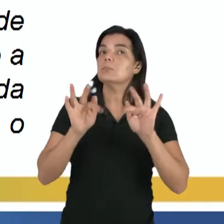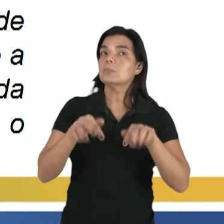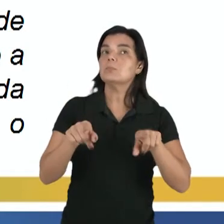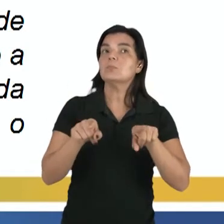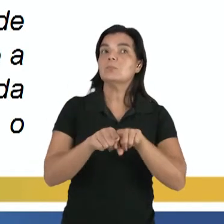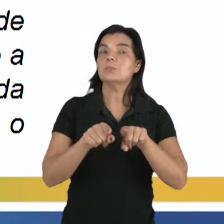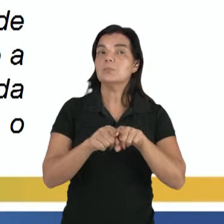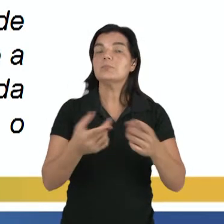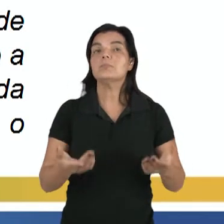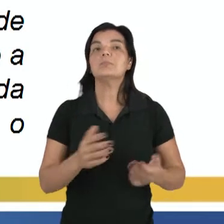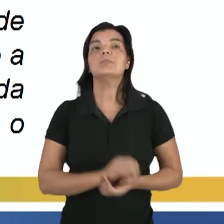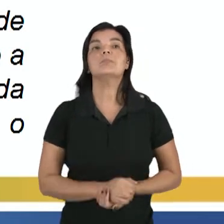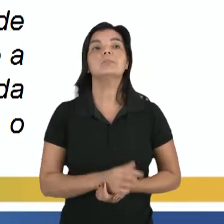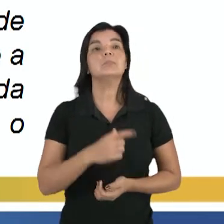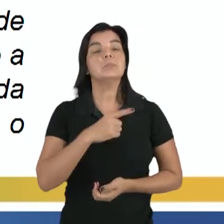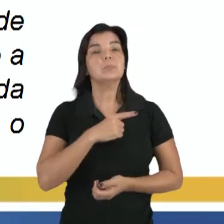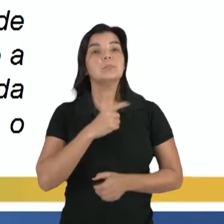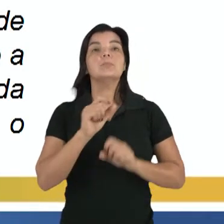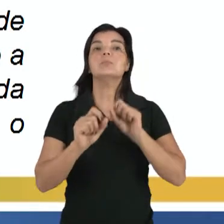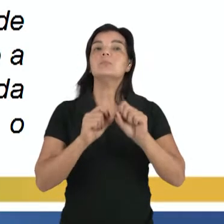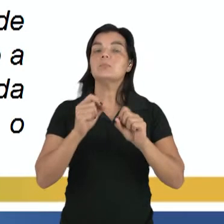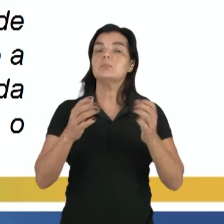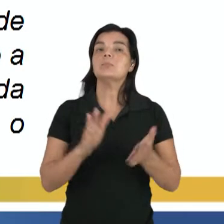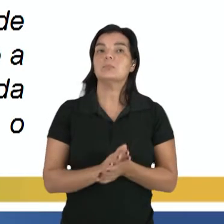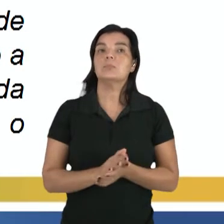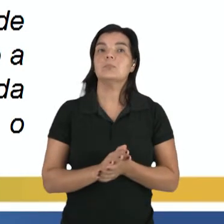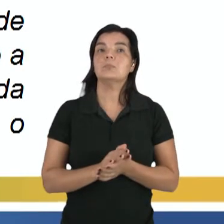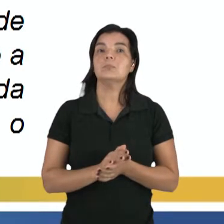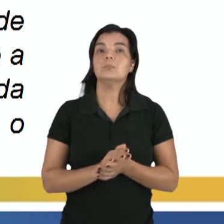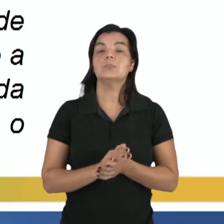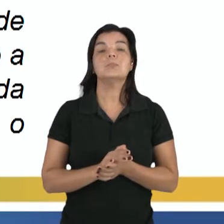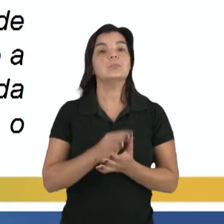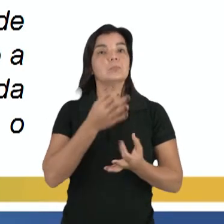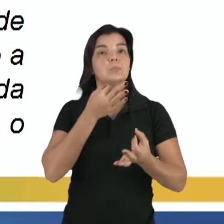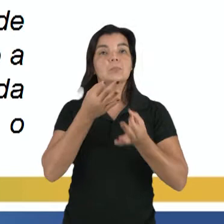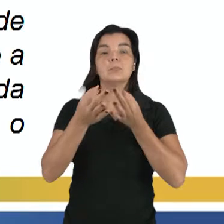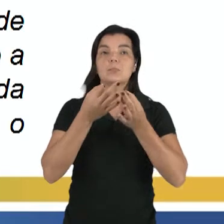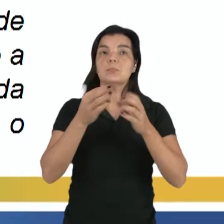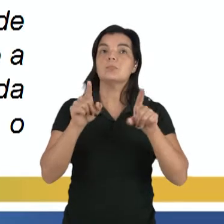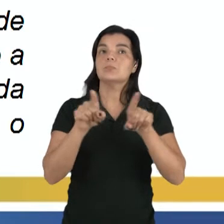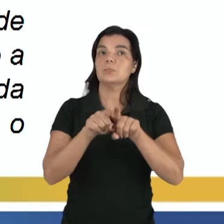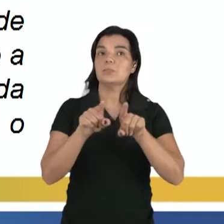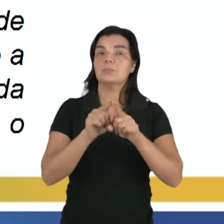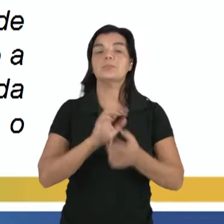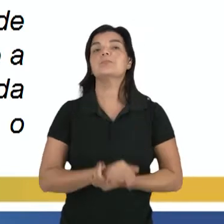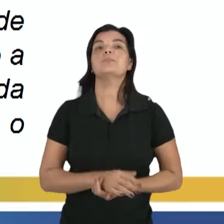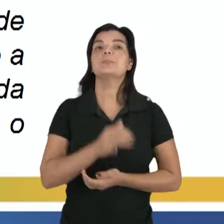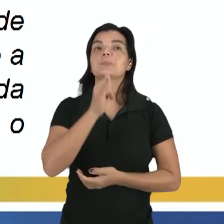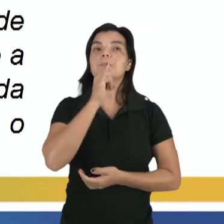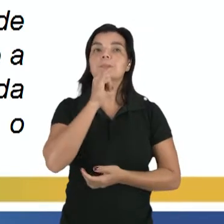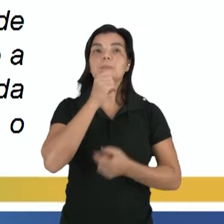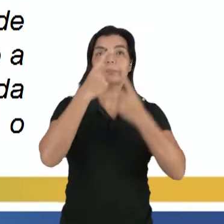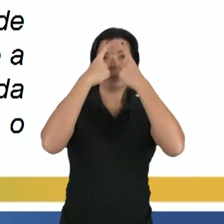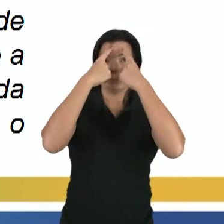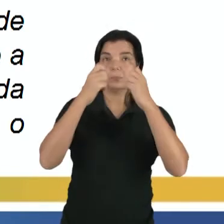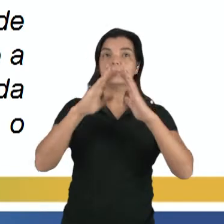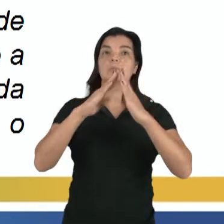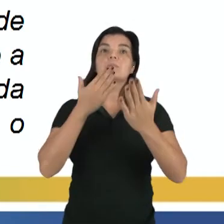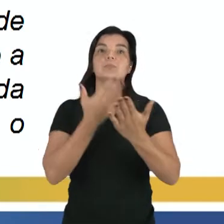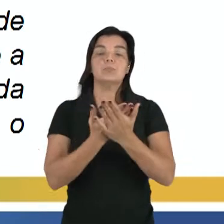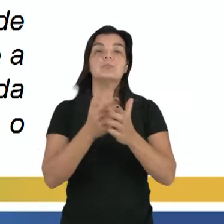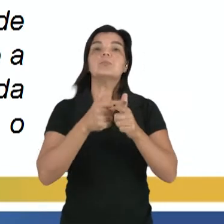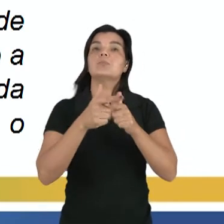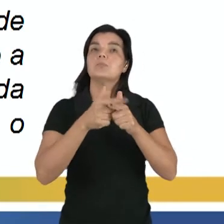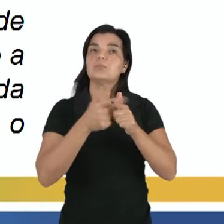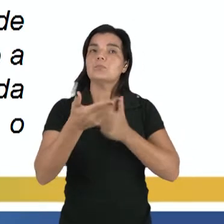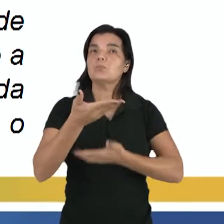E por último, a conclusão, que deve trazer a nossa intervenção. Aí vamos lá para o exemplo. A violência